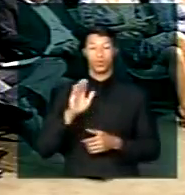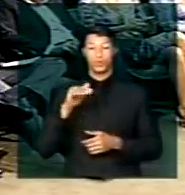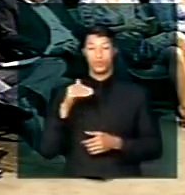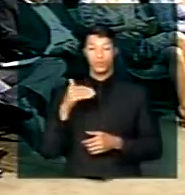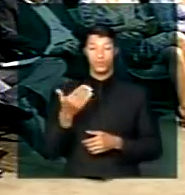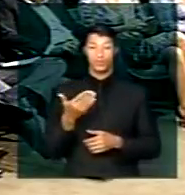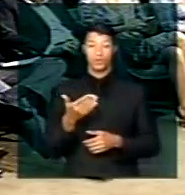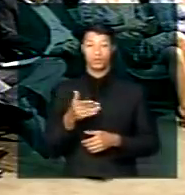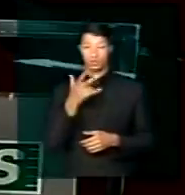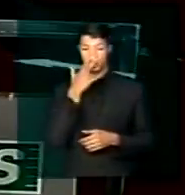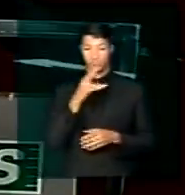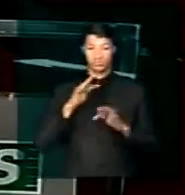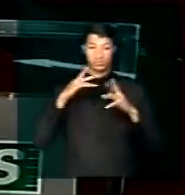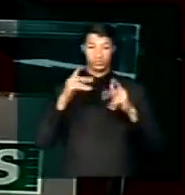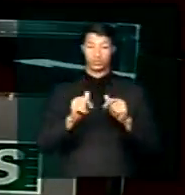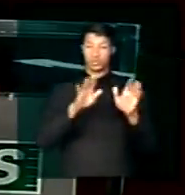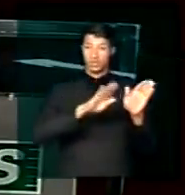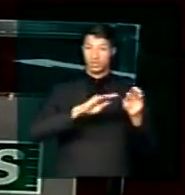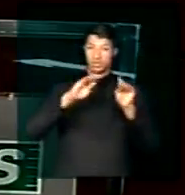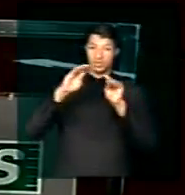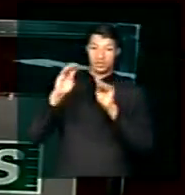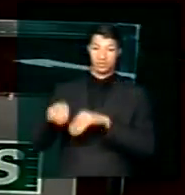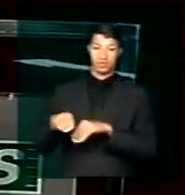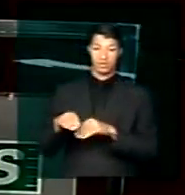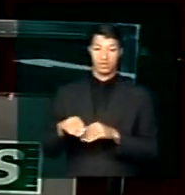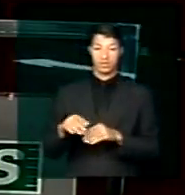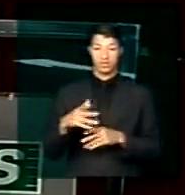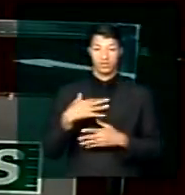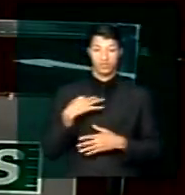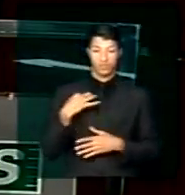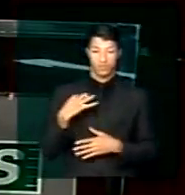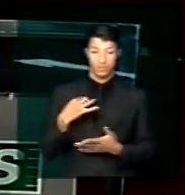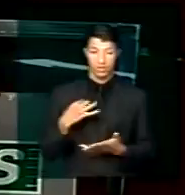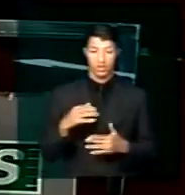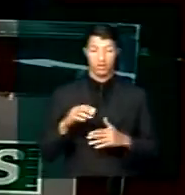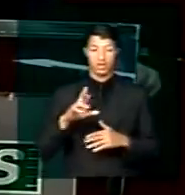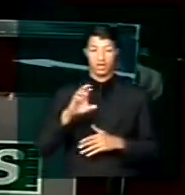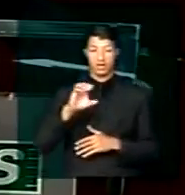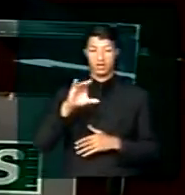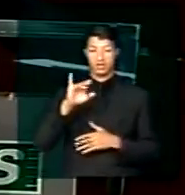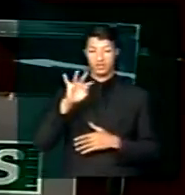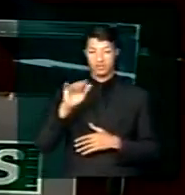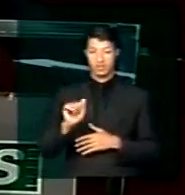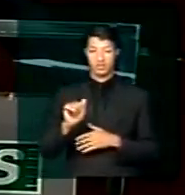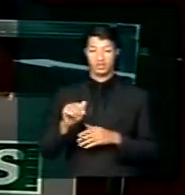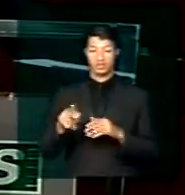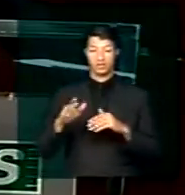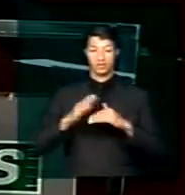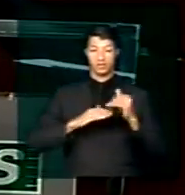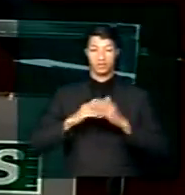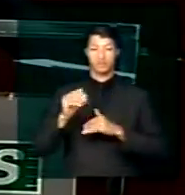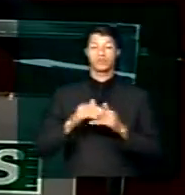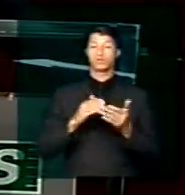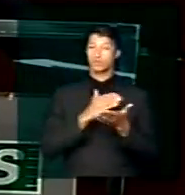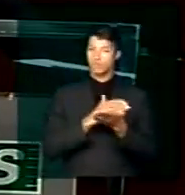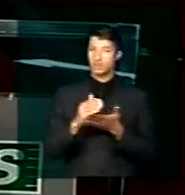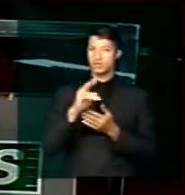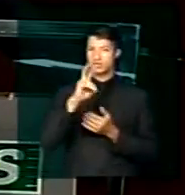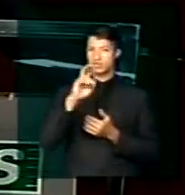Quando consideramos todas as transferências voluntárias, a distribuição do bolo tributário torna-se a